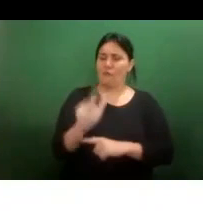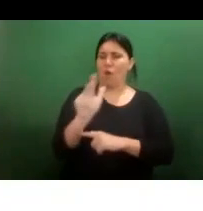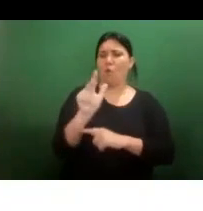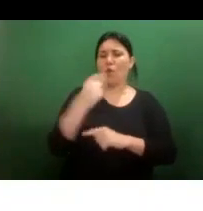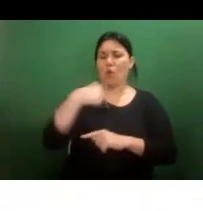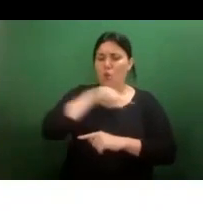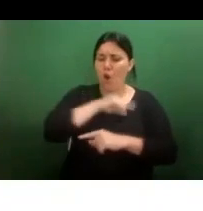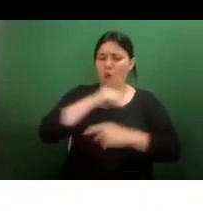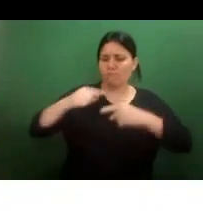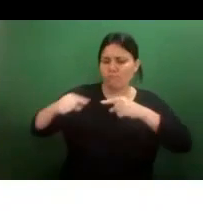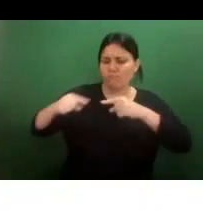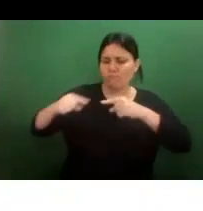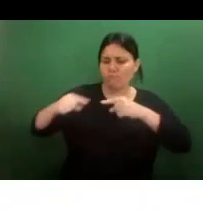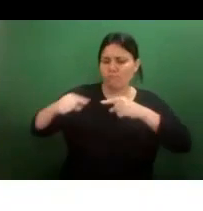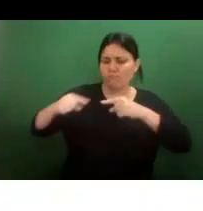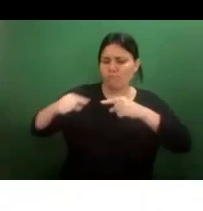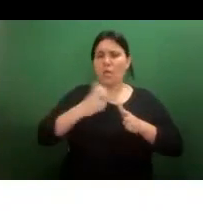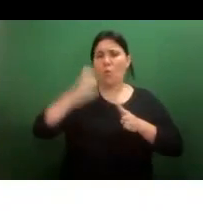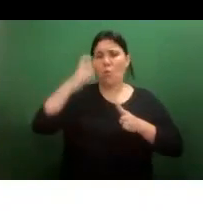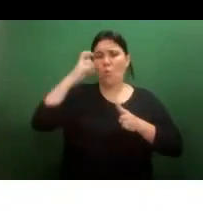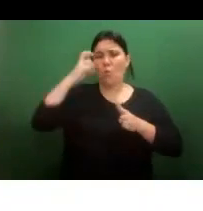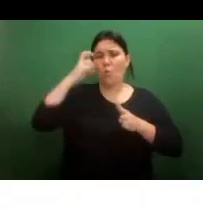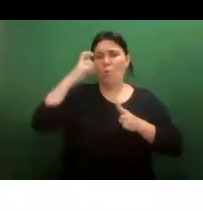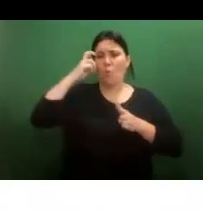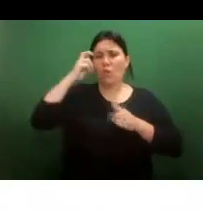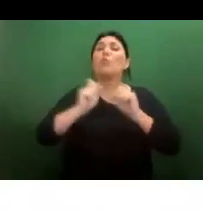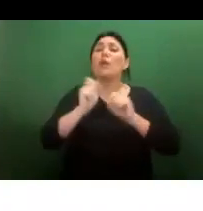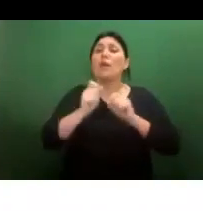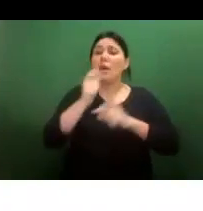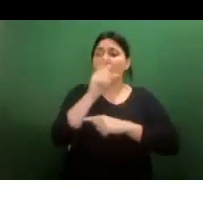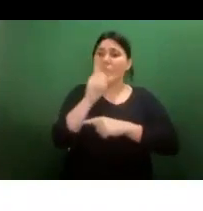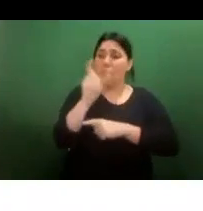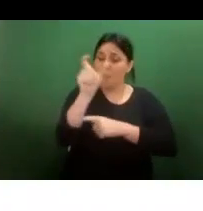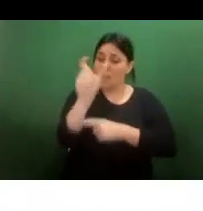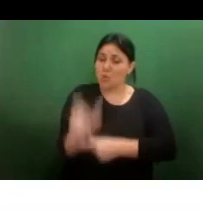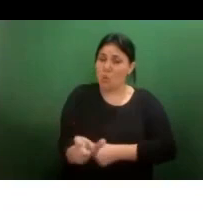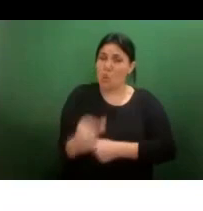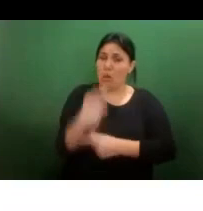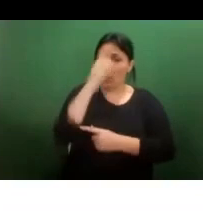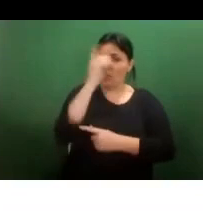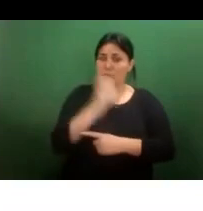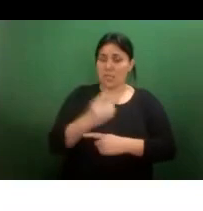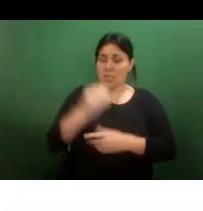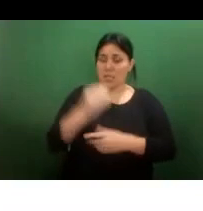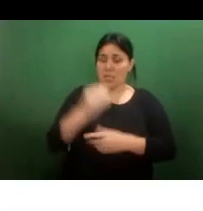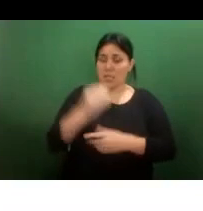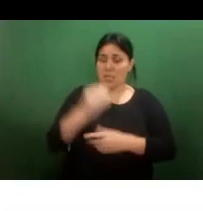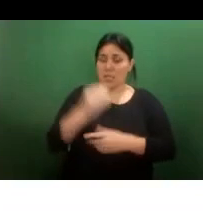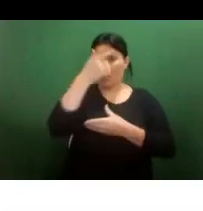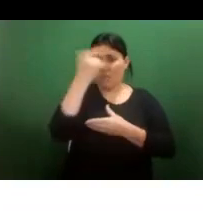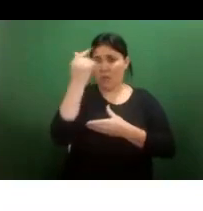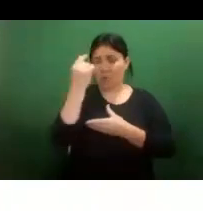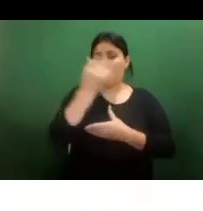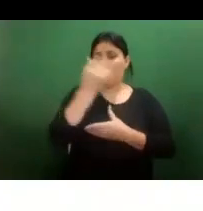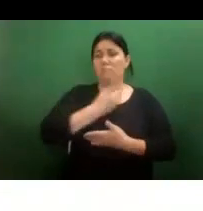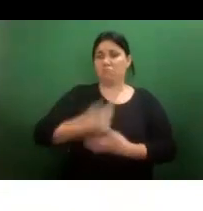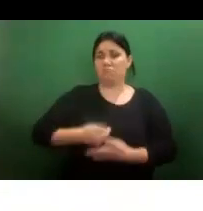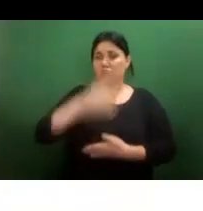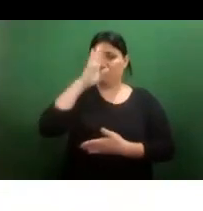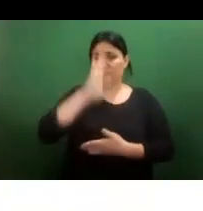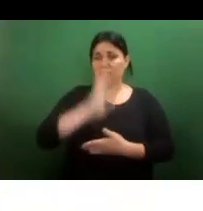discutindo acessibilidade cultural para pessoas com deficiência dentro de uma universidade pública, gratuita e